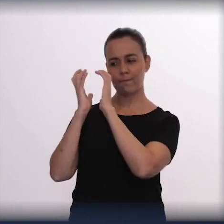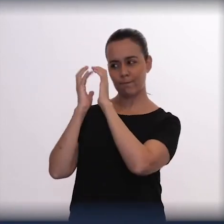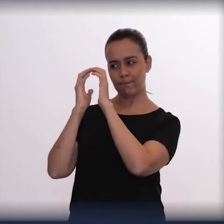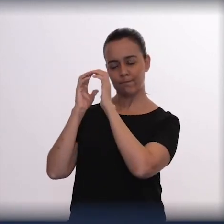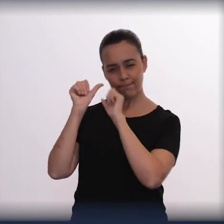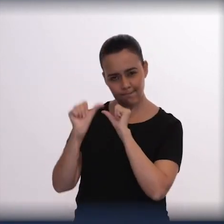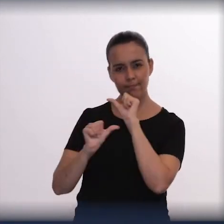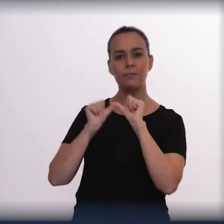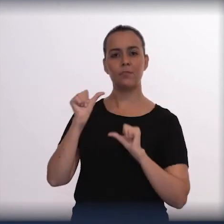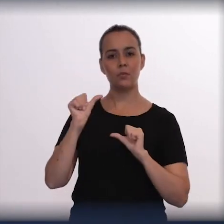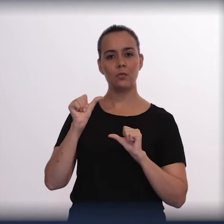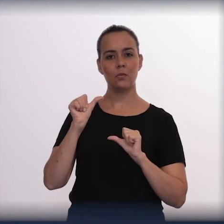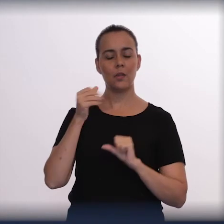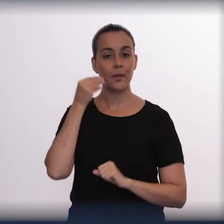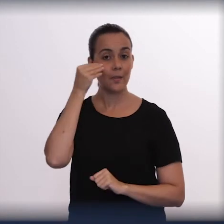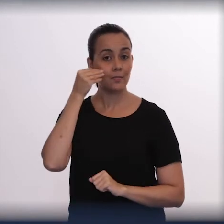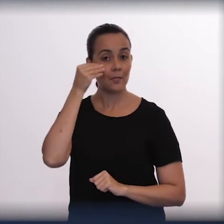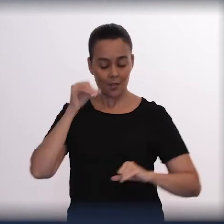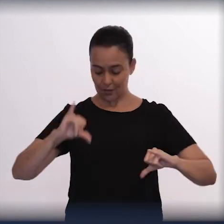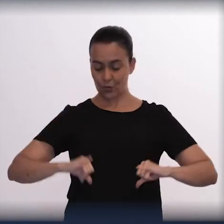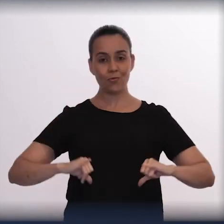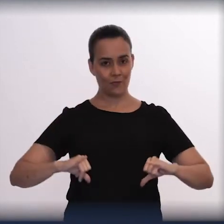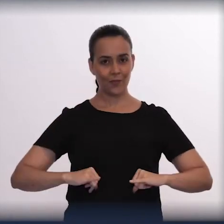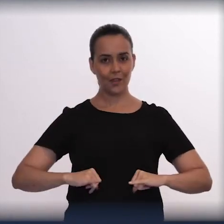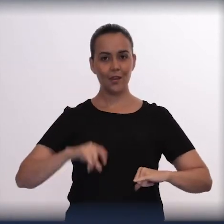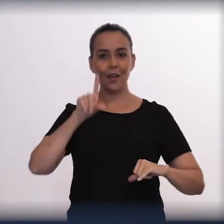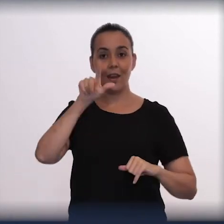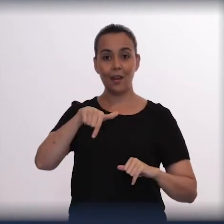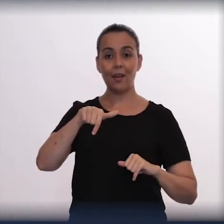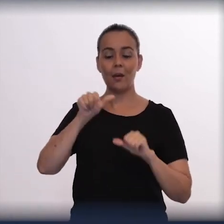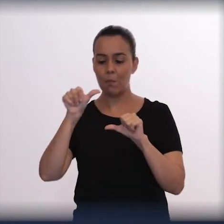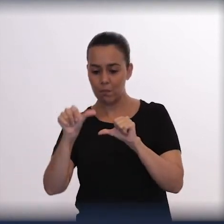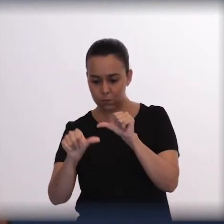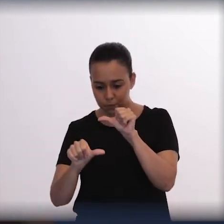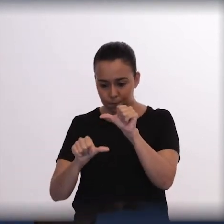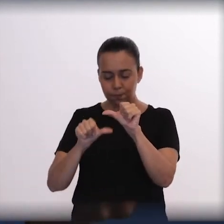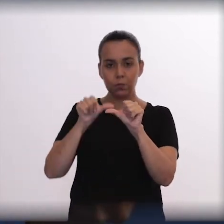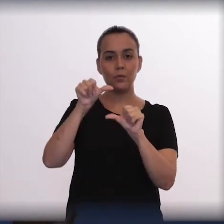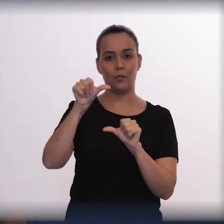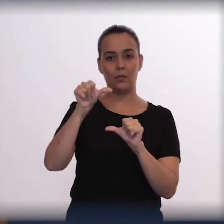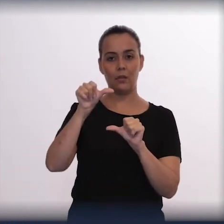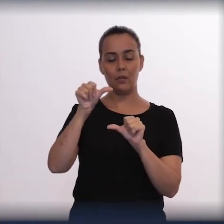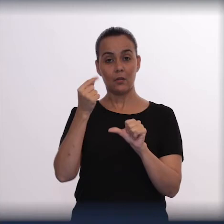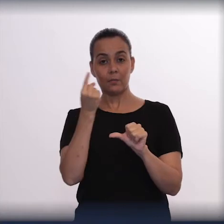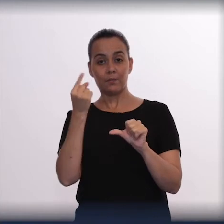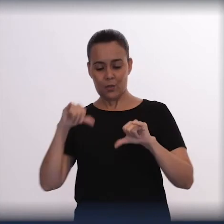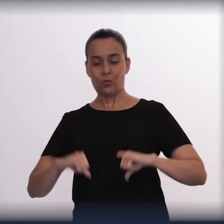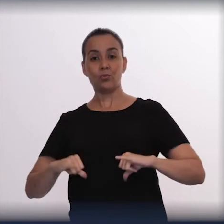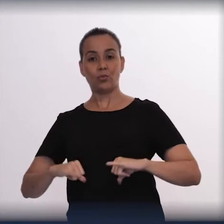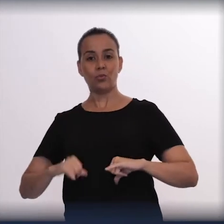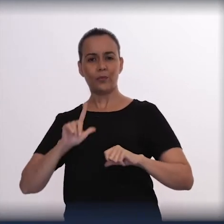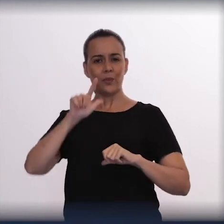Ela tem essa característica que é uma certa transitividade. Então, se eu falo para alguém que eu